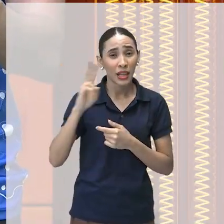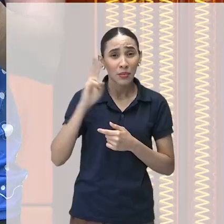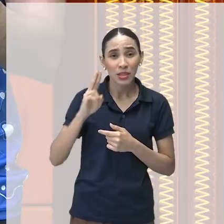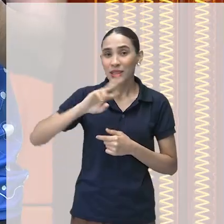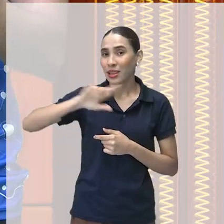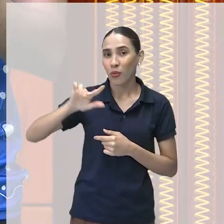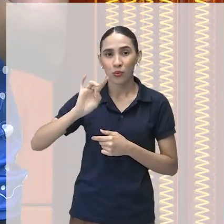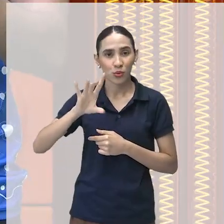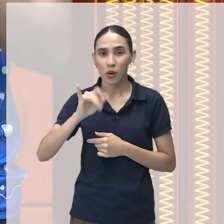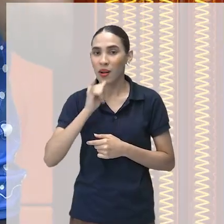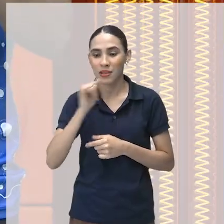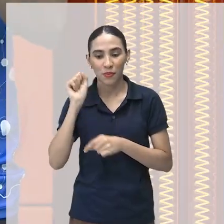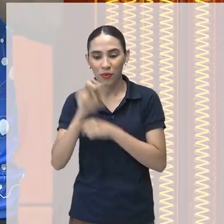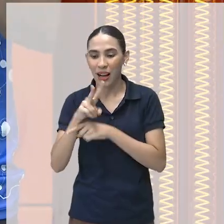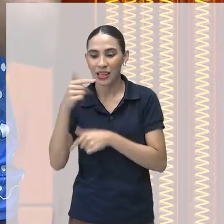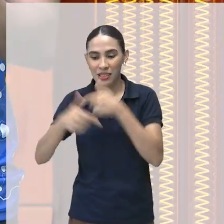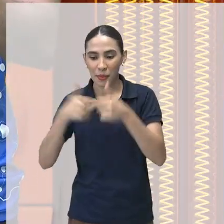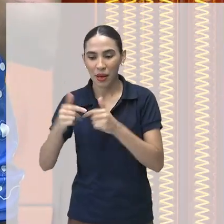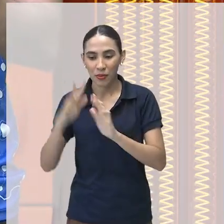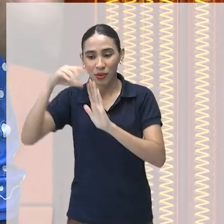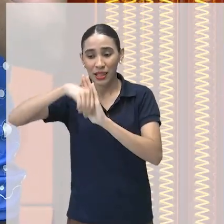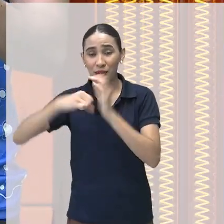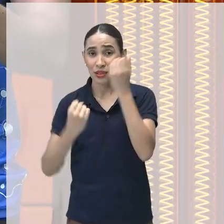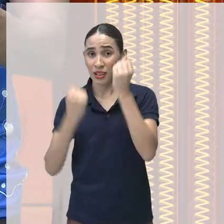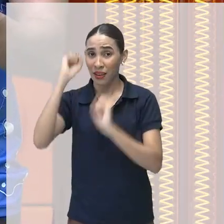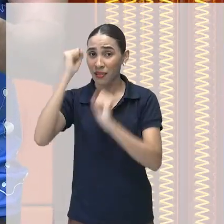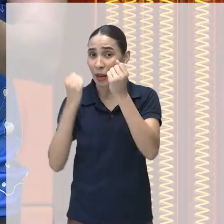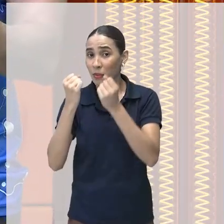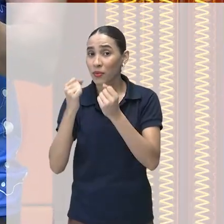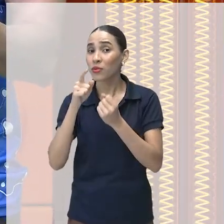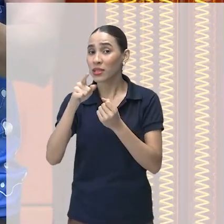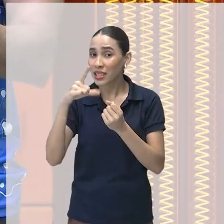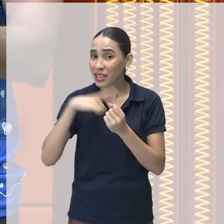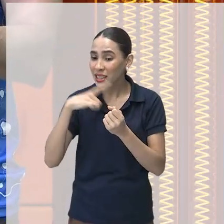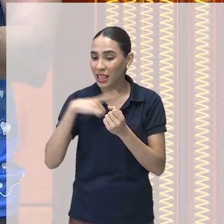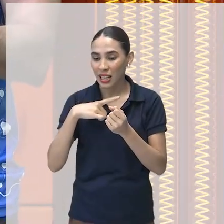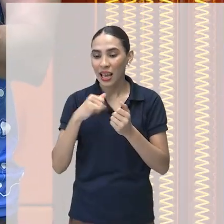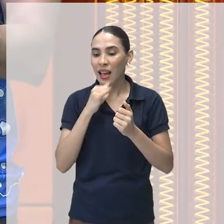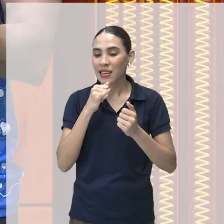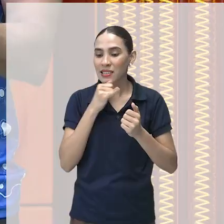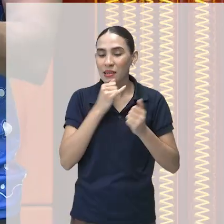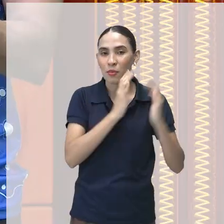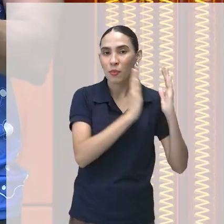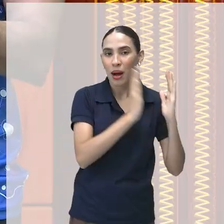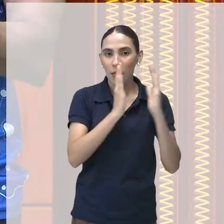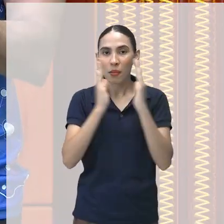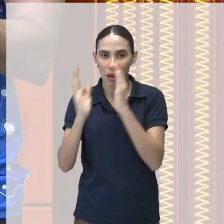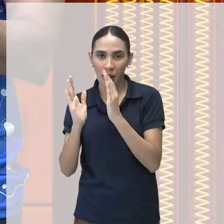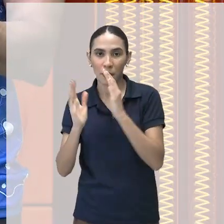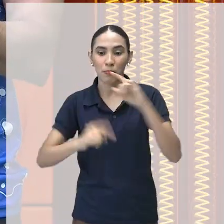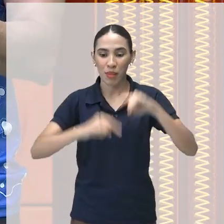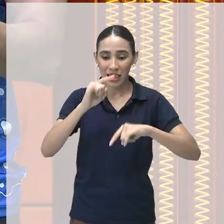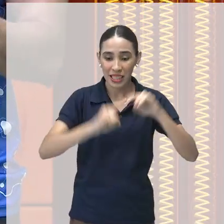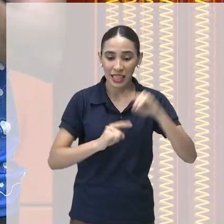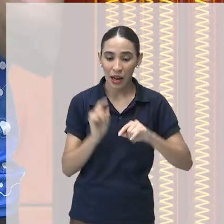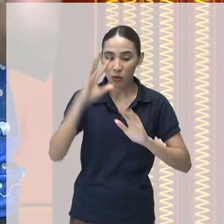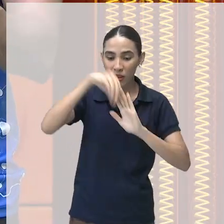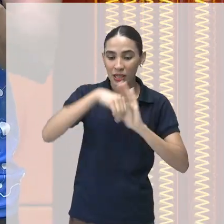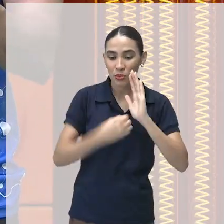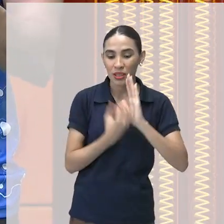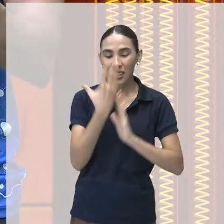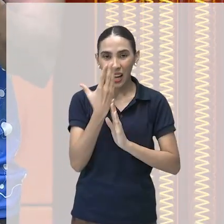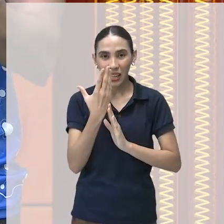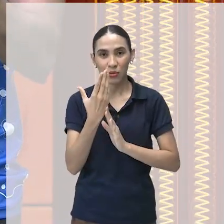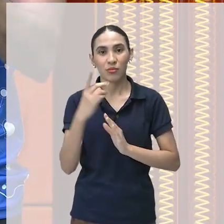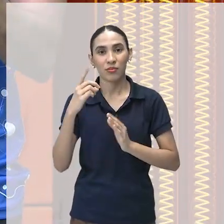não é somente a vaga de trabalho na fábrica, né? Você tem ali uma cadeia produtiva. Além do produto que é fabricado, que gera